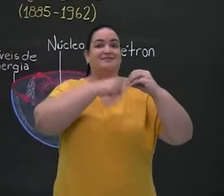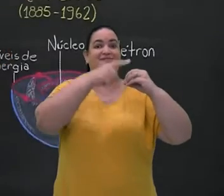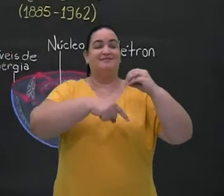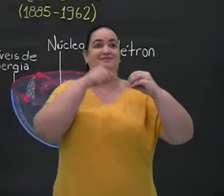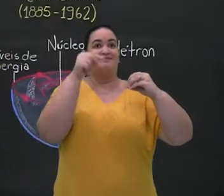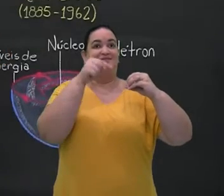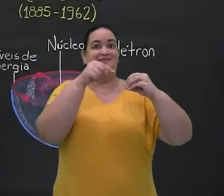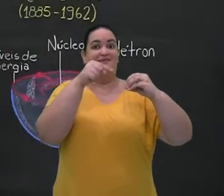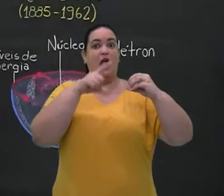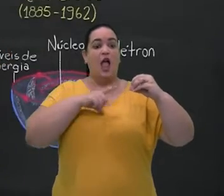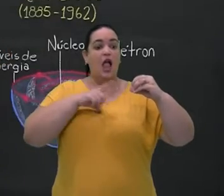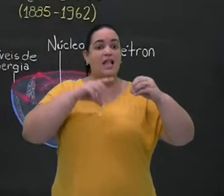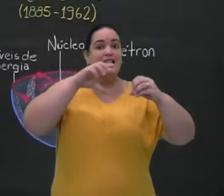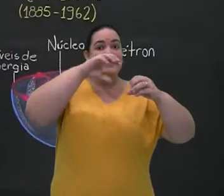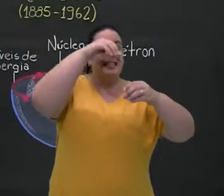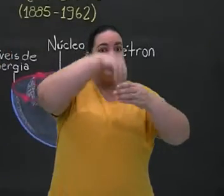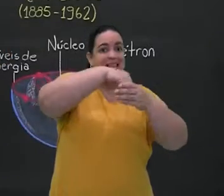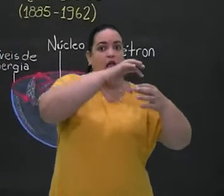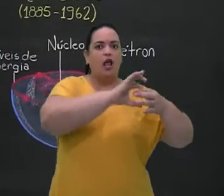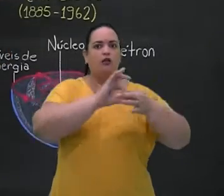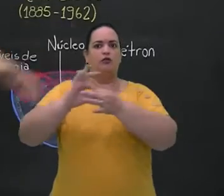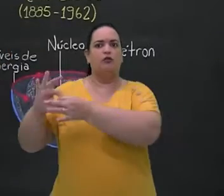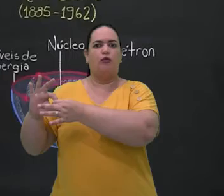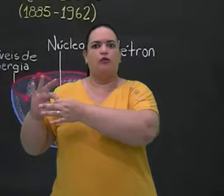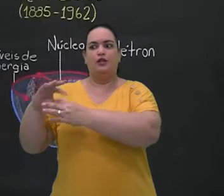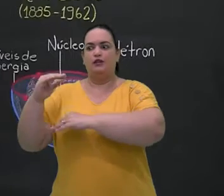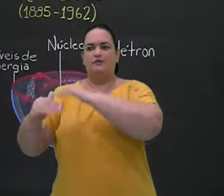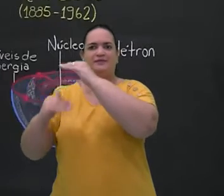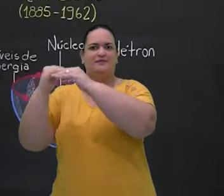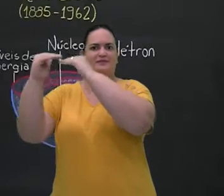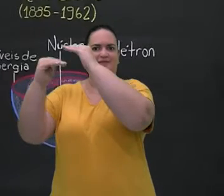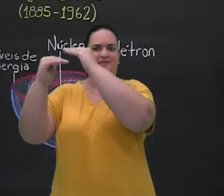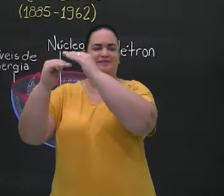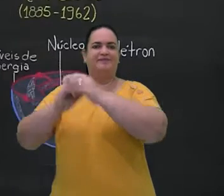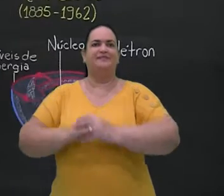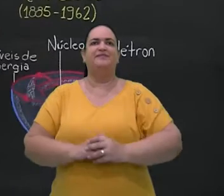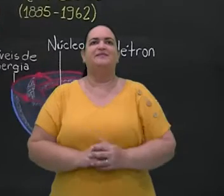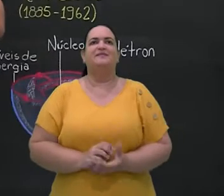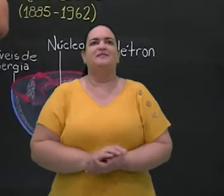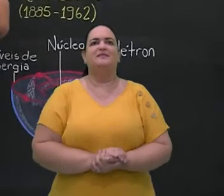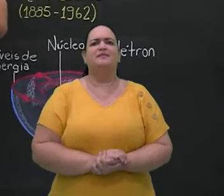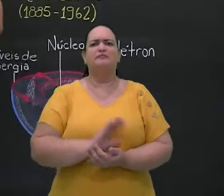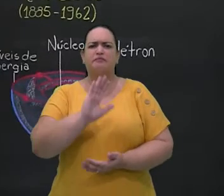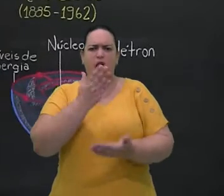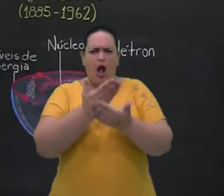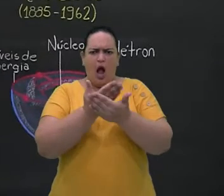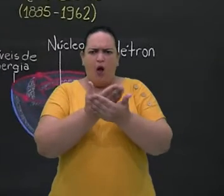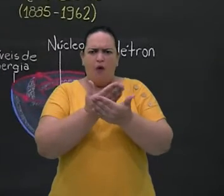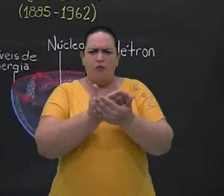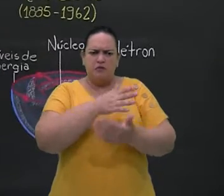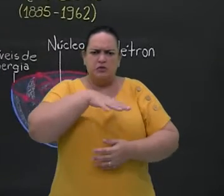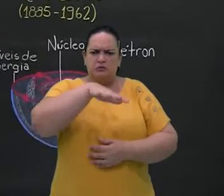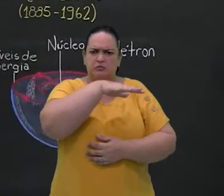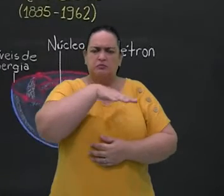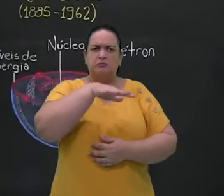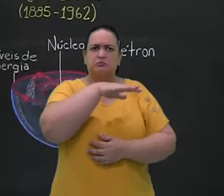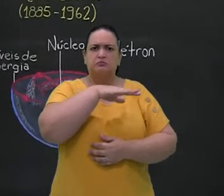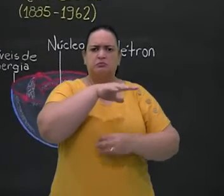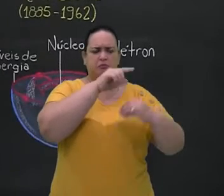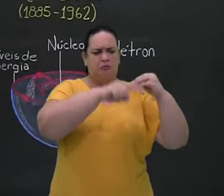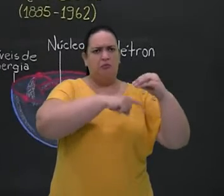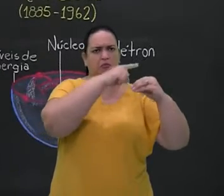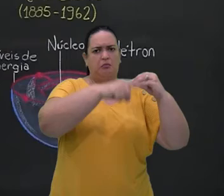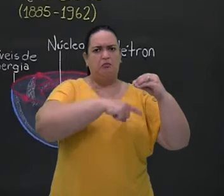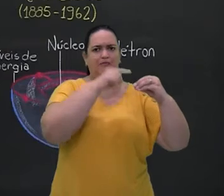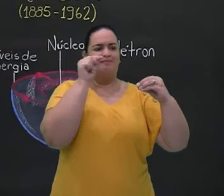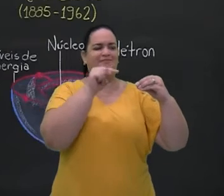atomística, nós vamos falar da evolução dos modelos atômicos, tá? O estudo da atomística, ele vai estudar